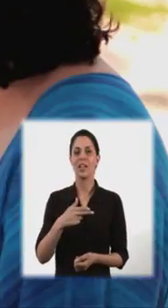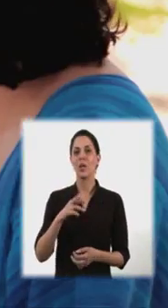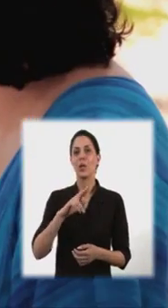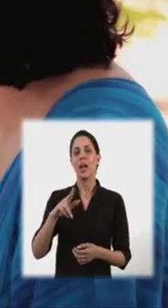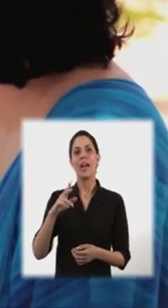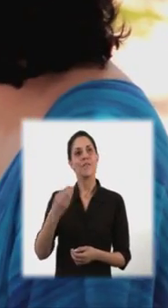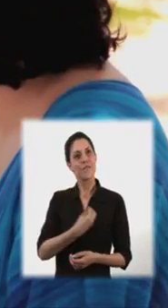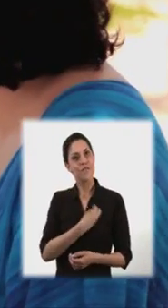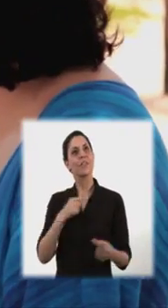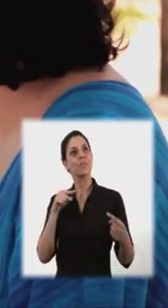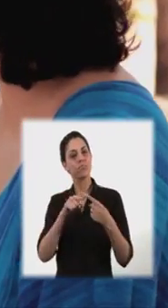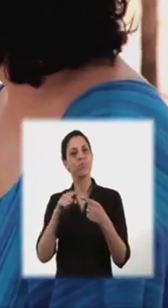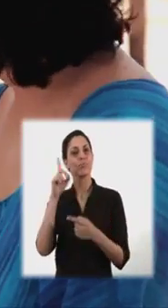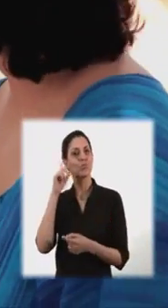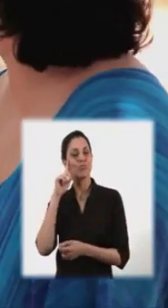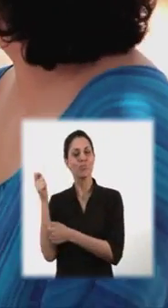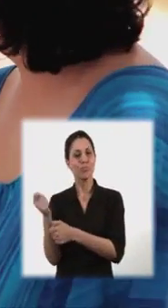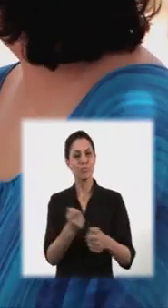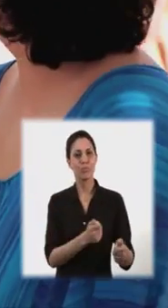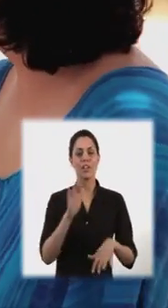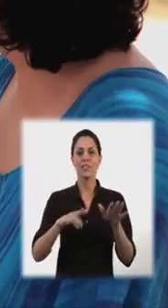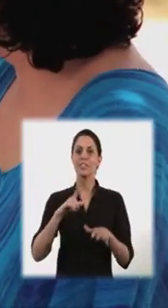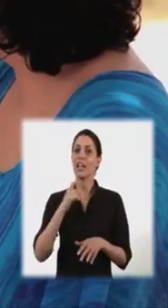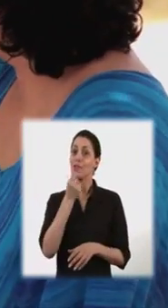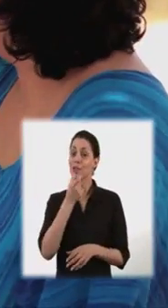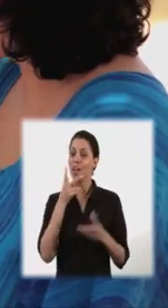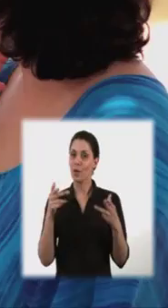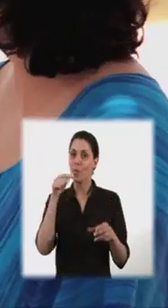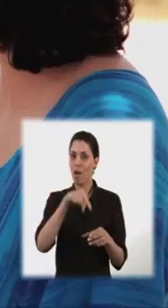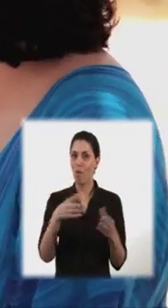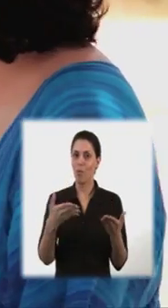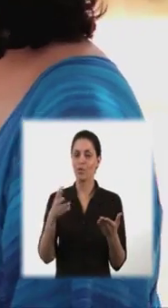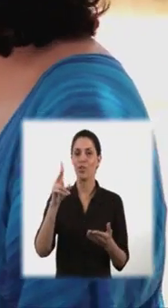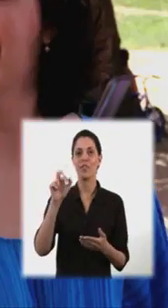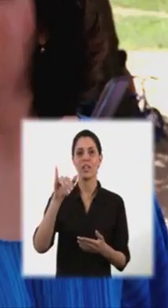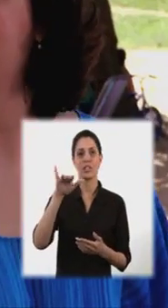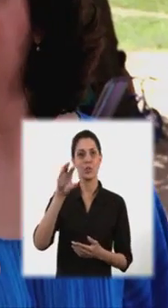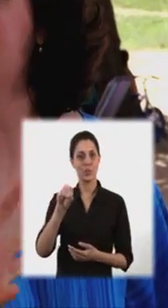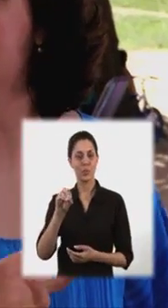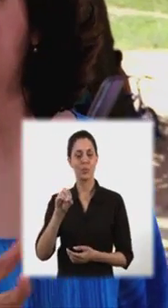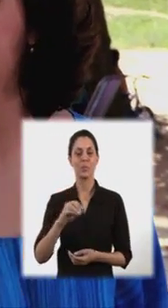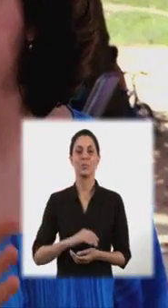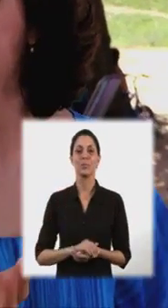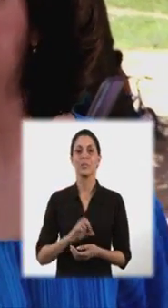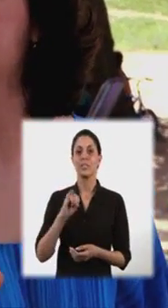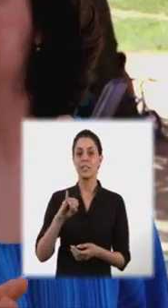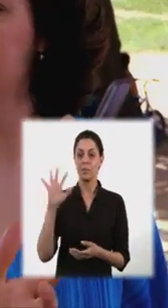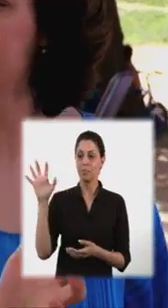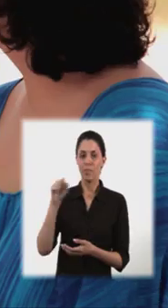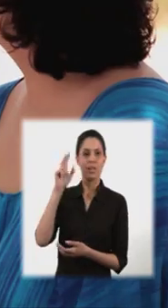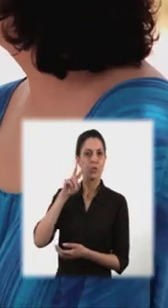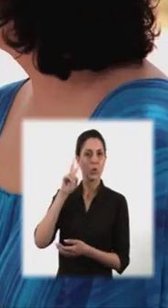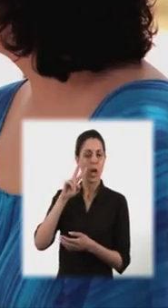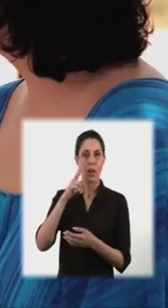Muitas vezes tem a parte da ironia, como tinha no texto do Veríssimo, você pegar uma história e destrinchar